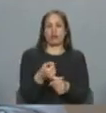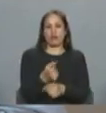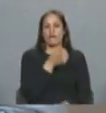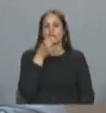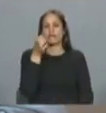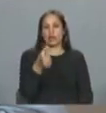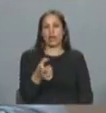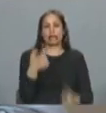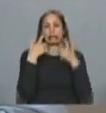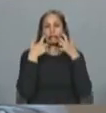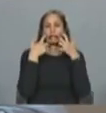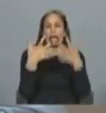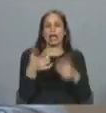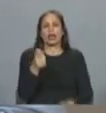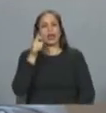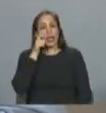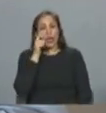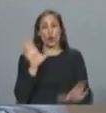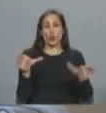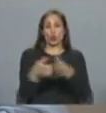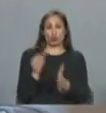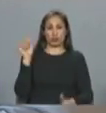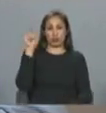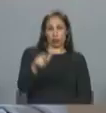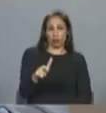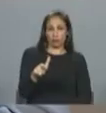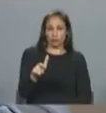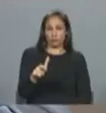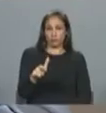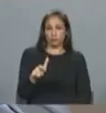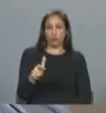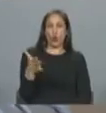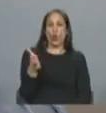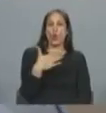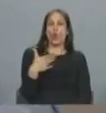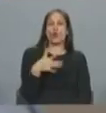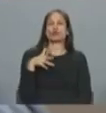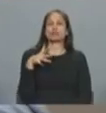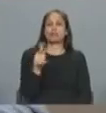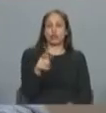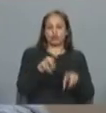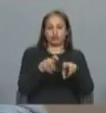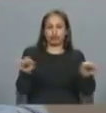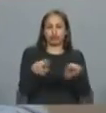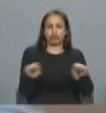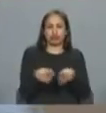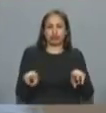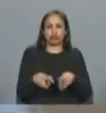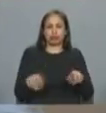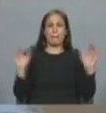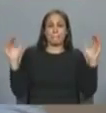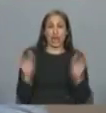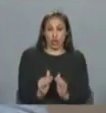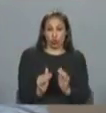parte do grupo sata com a diminuição de mais de 11 mil lugares no próximo verão iata e com as